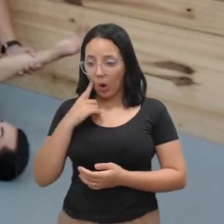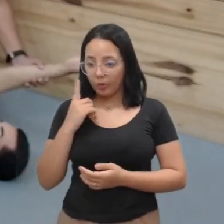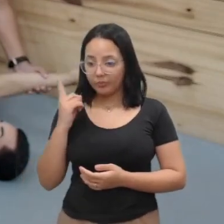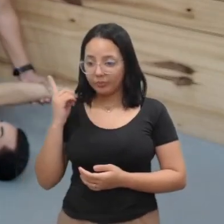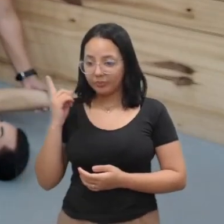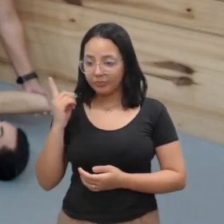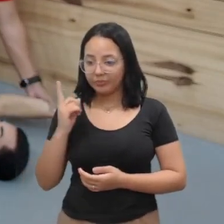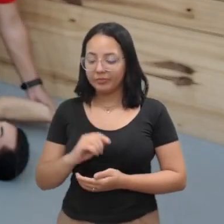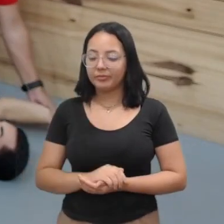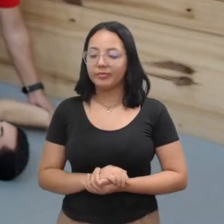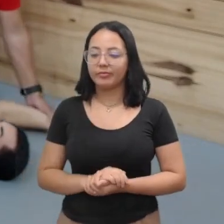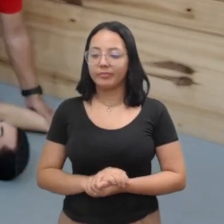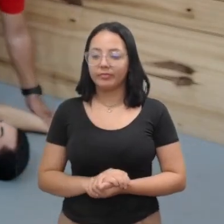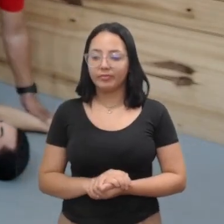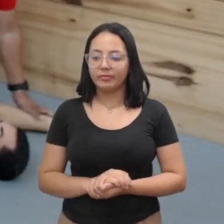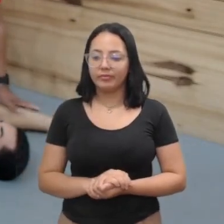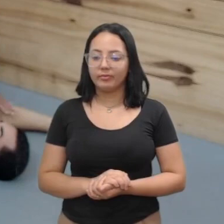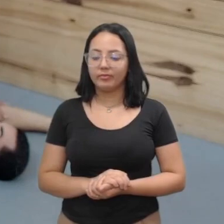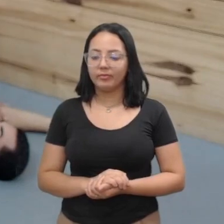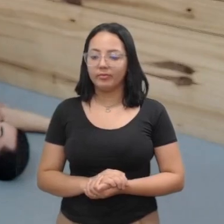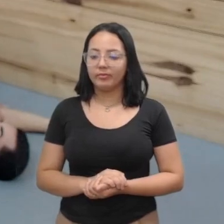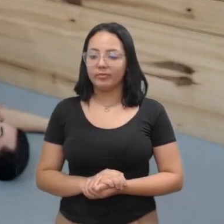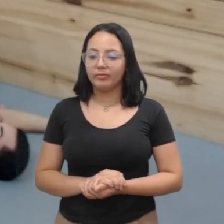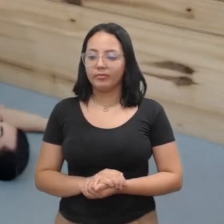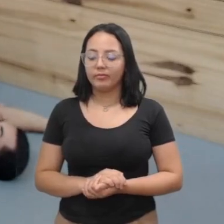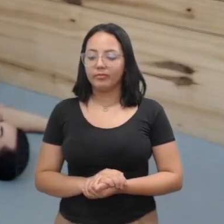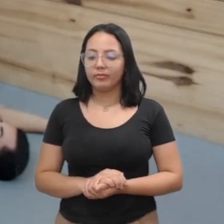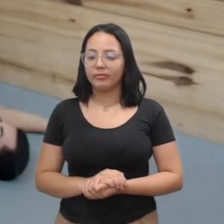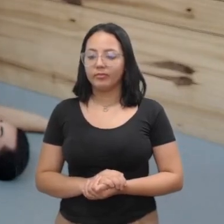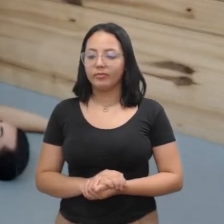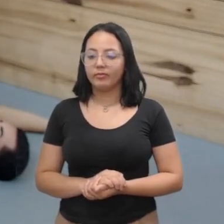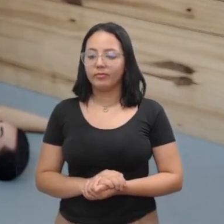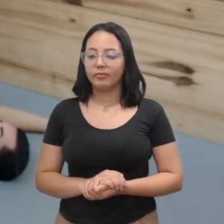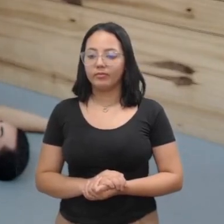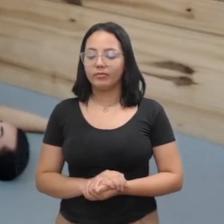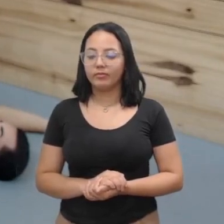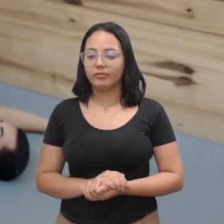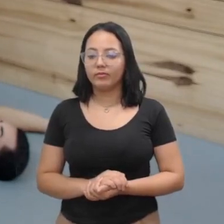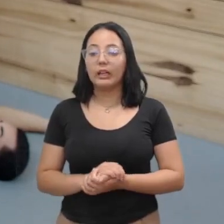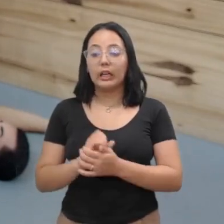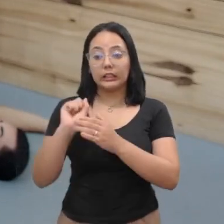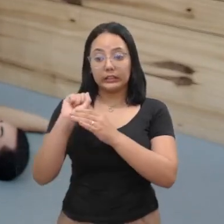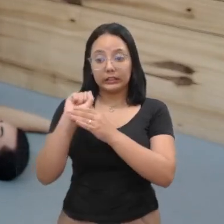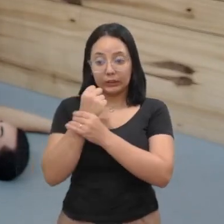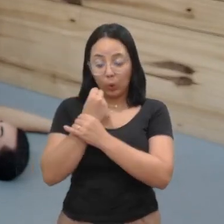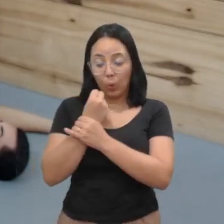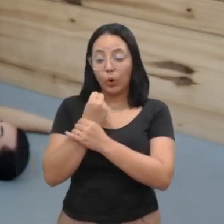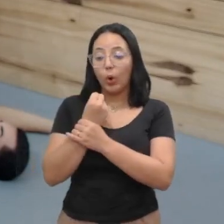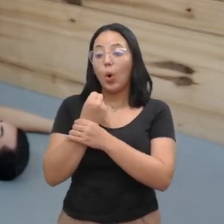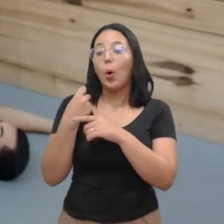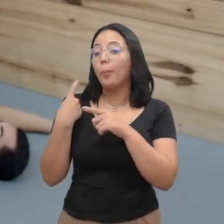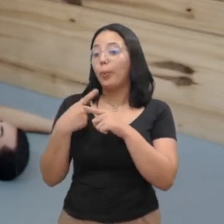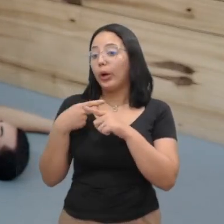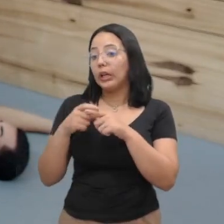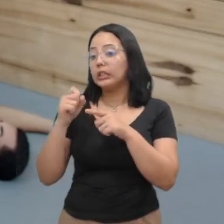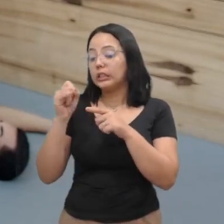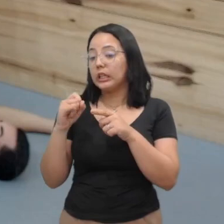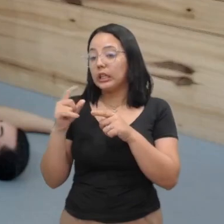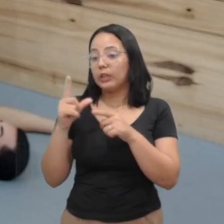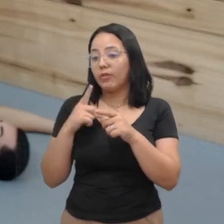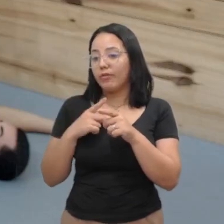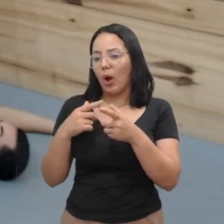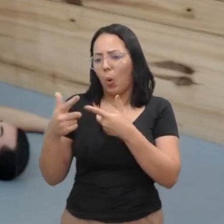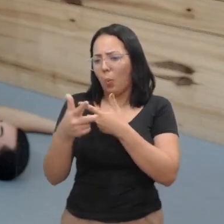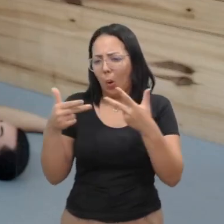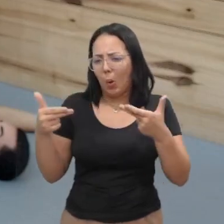cá, tá? Vou fazer só de forma aqui, uma forma segura para ele, porque se ele tiver algo que venha